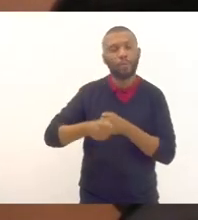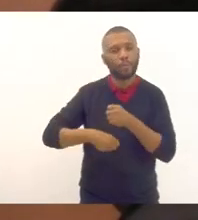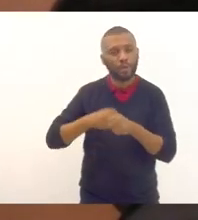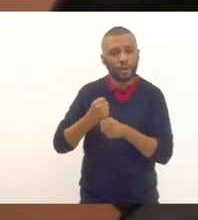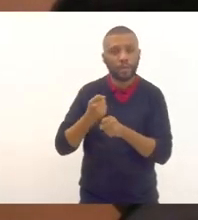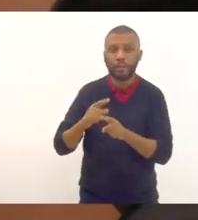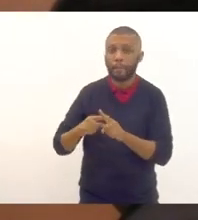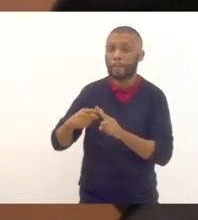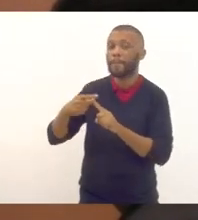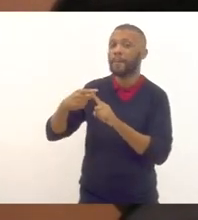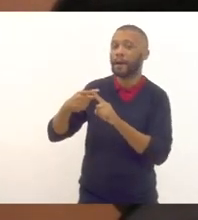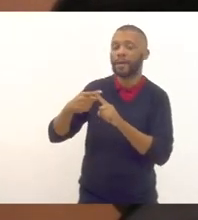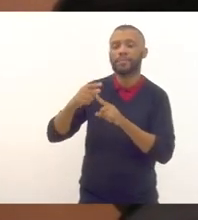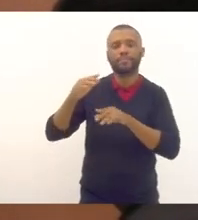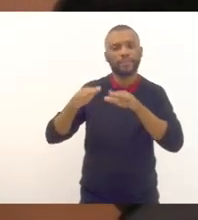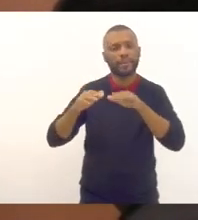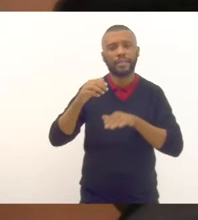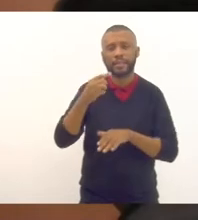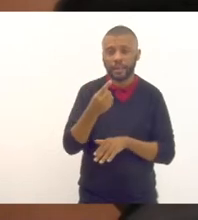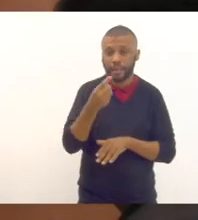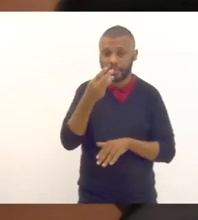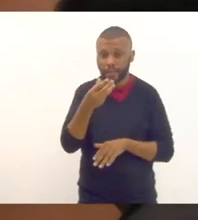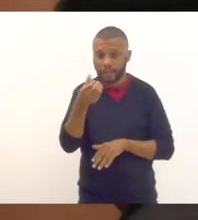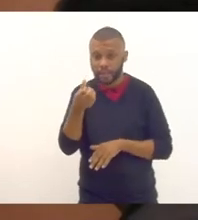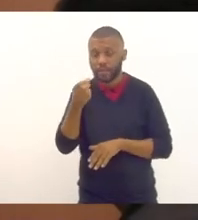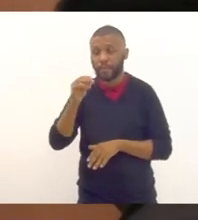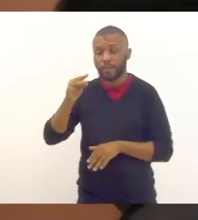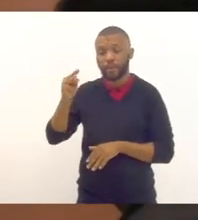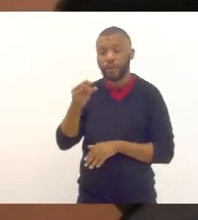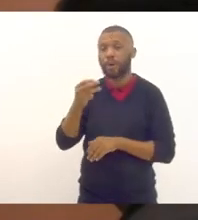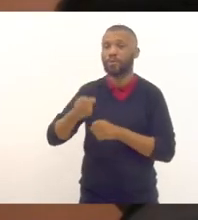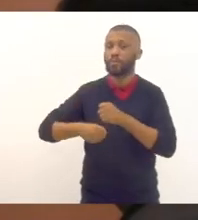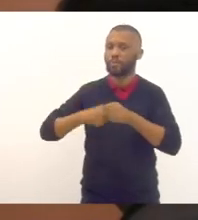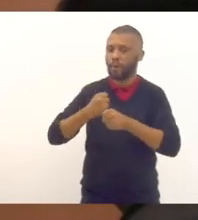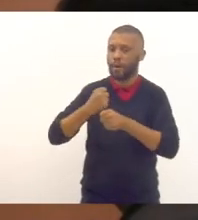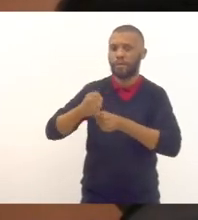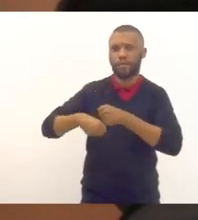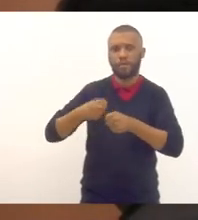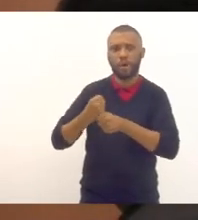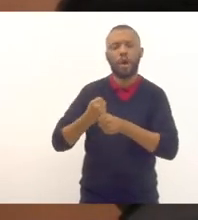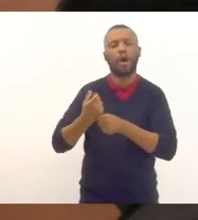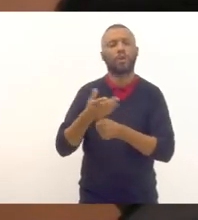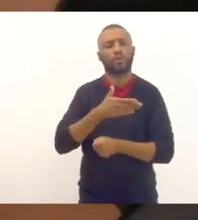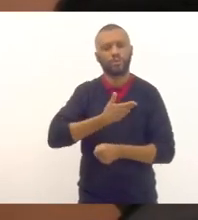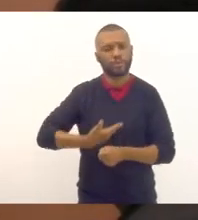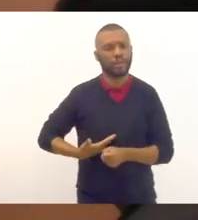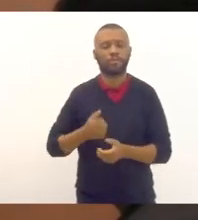em média, 136 milhões por ano que o Estado gasta